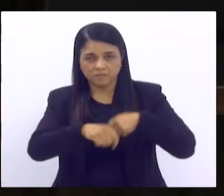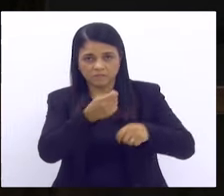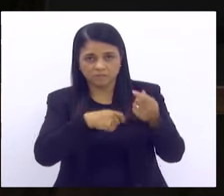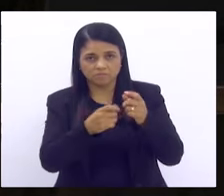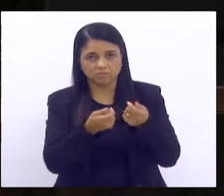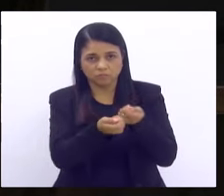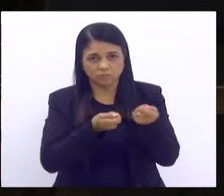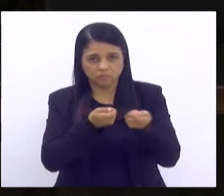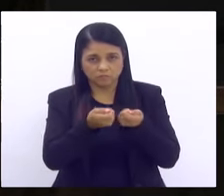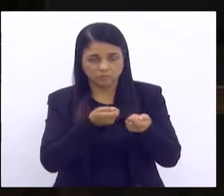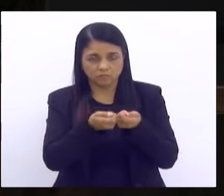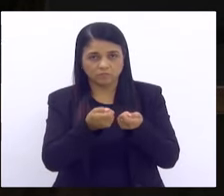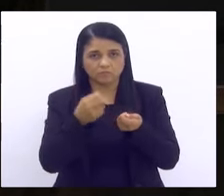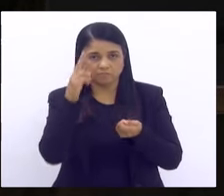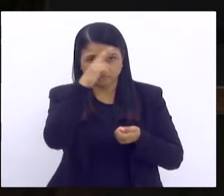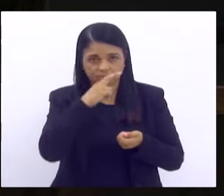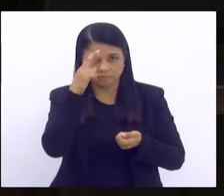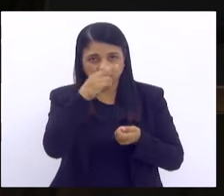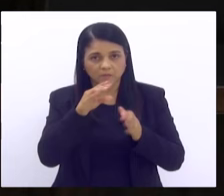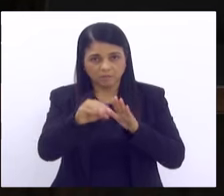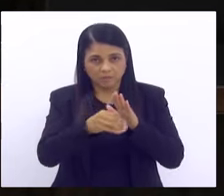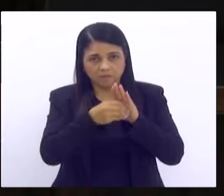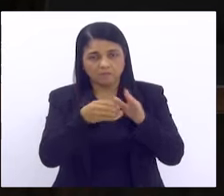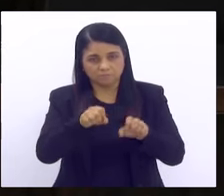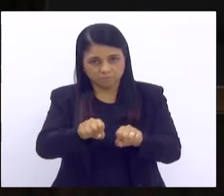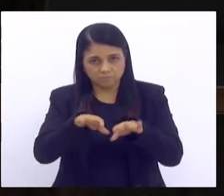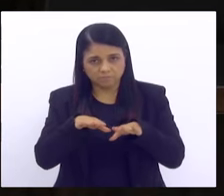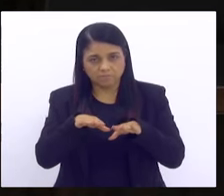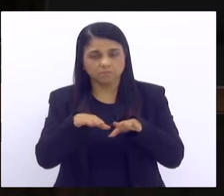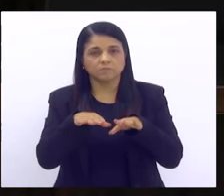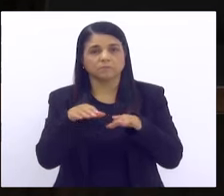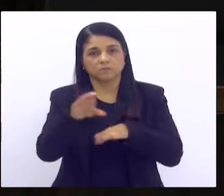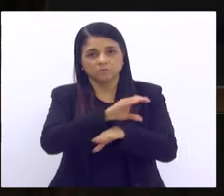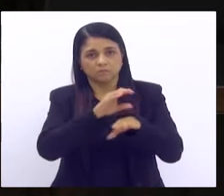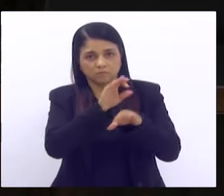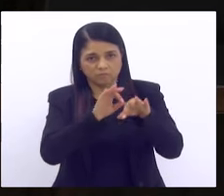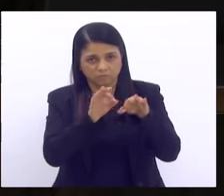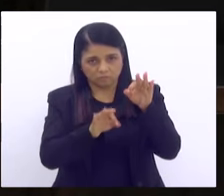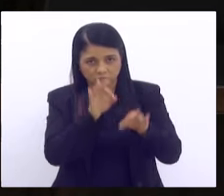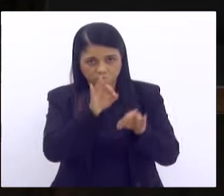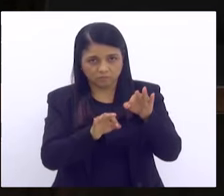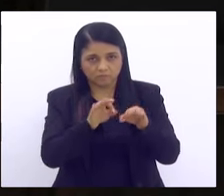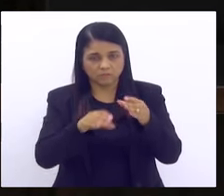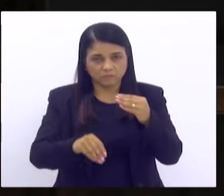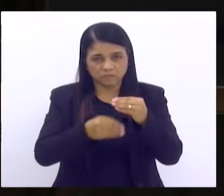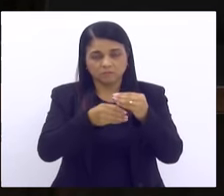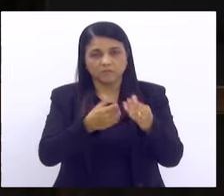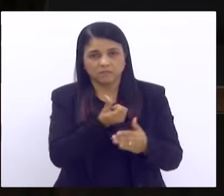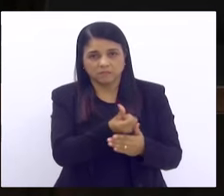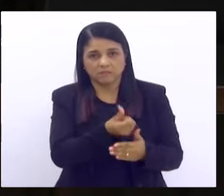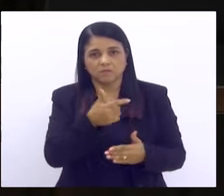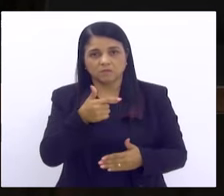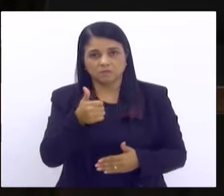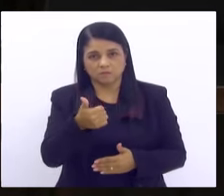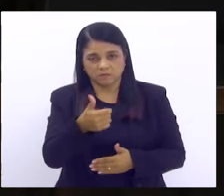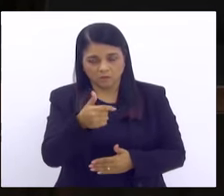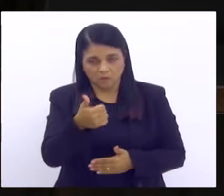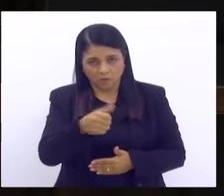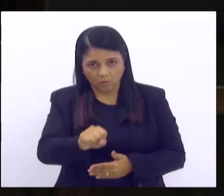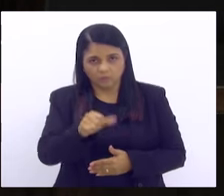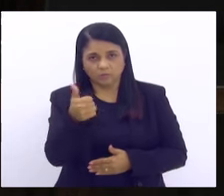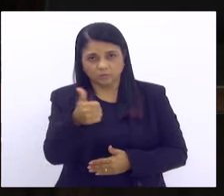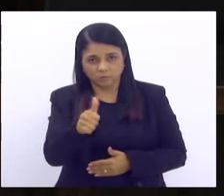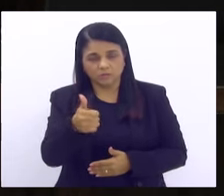e controle. Novo parecer das emendas de plenário da Comissão de Constituição e Justiça, favorável às emendas números 6, 11, 12, 13,